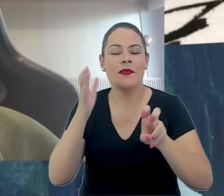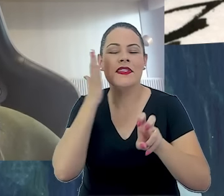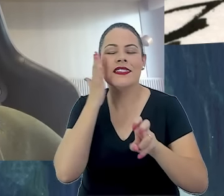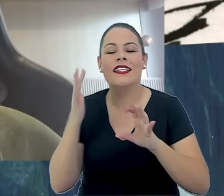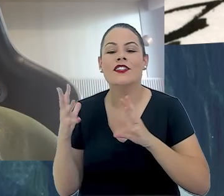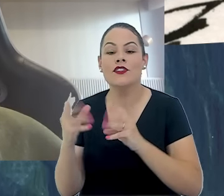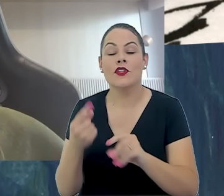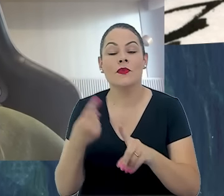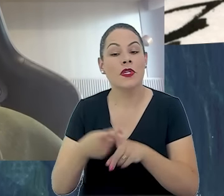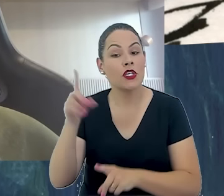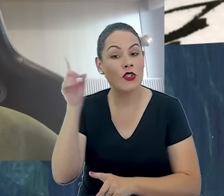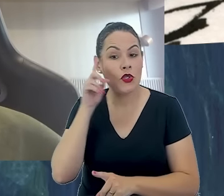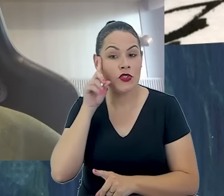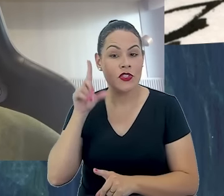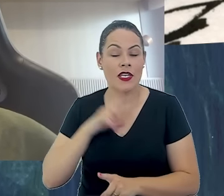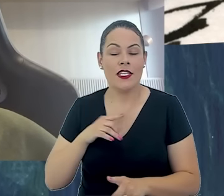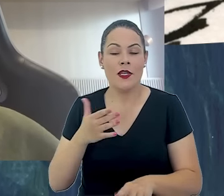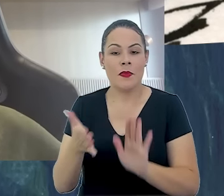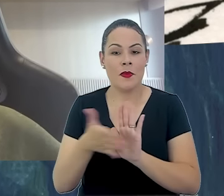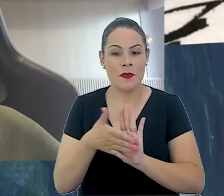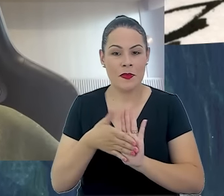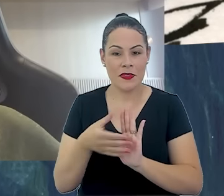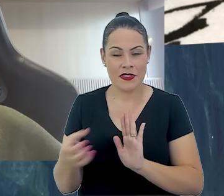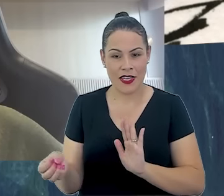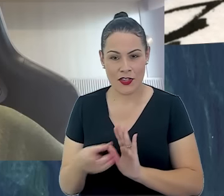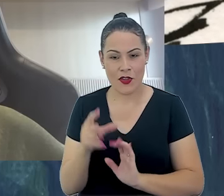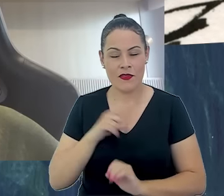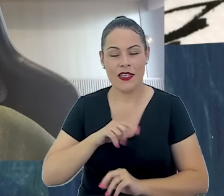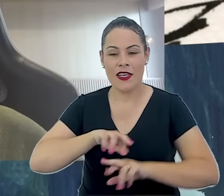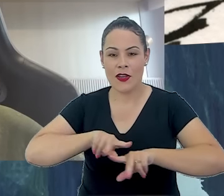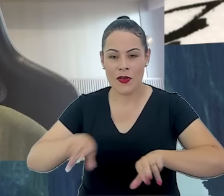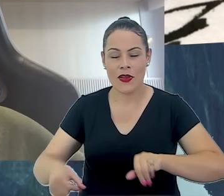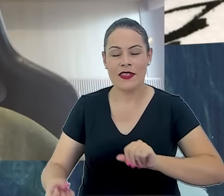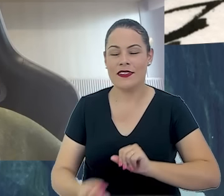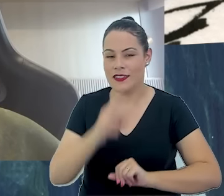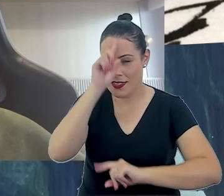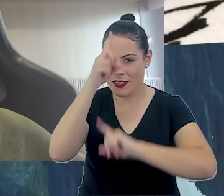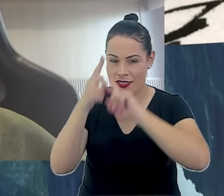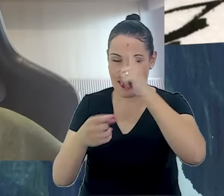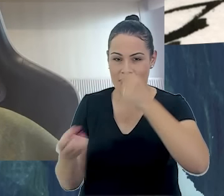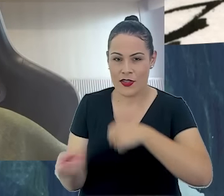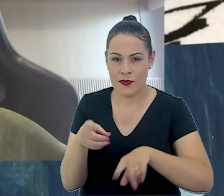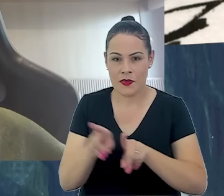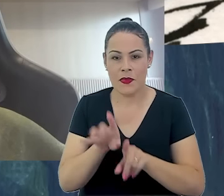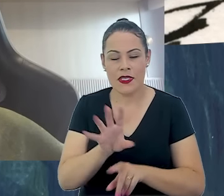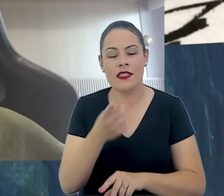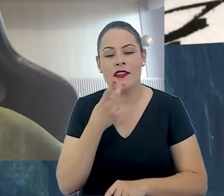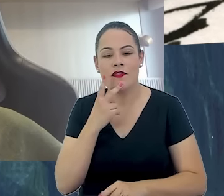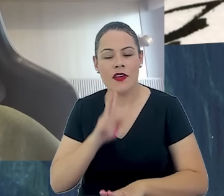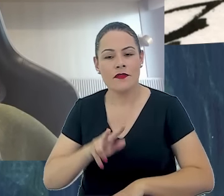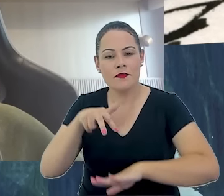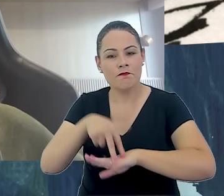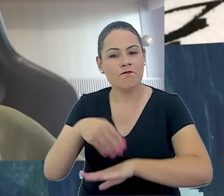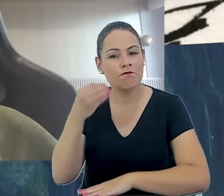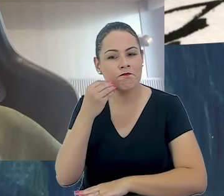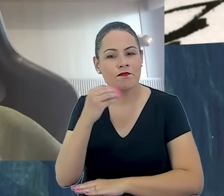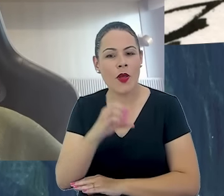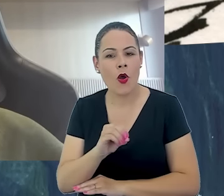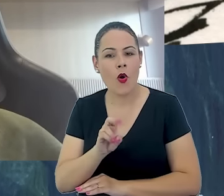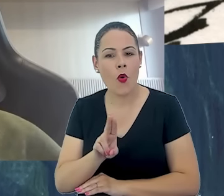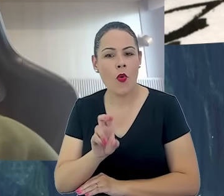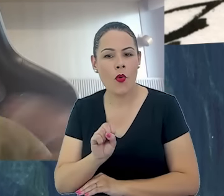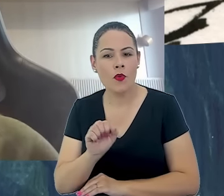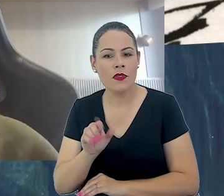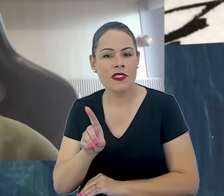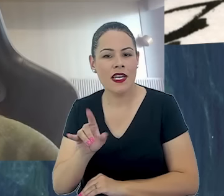nisso, sei todas, porque cada dia tem coisas novas surgindo, e foi um ponto que a gente colocou aqui da ousadia, que de